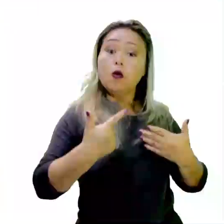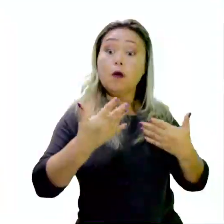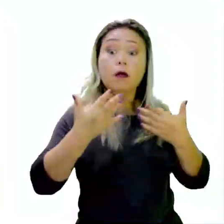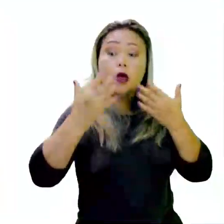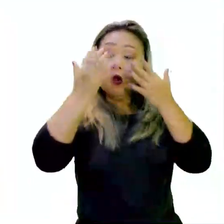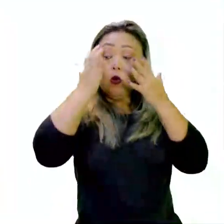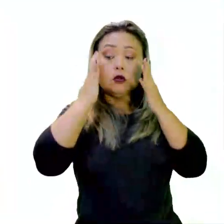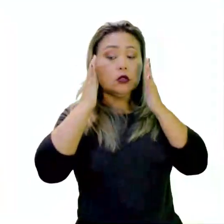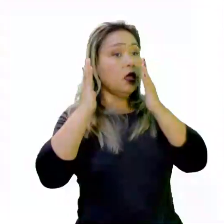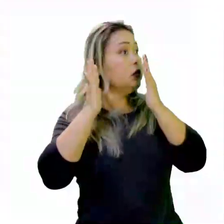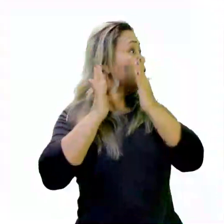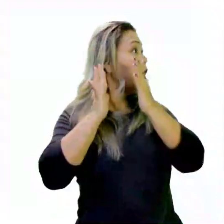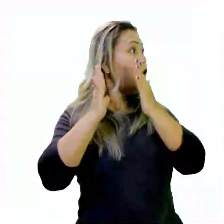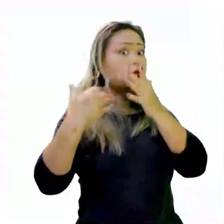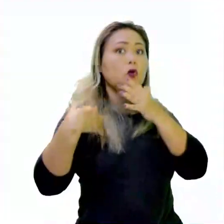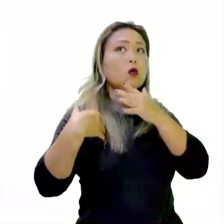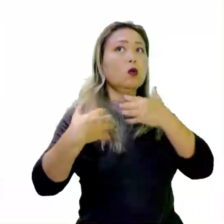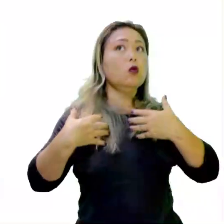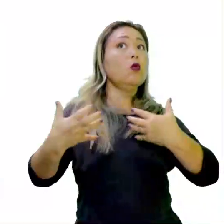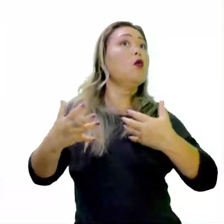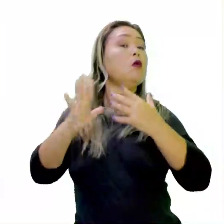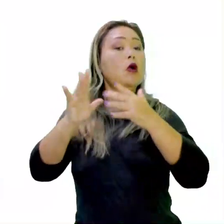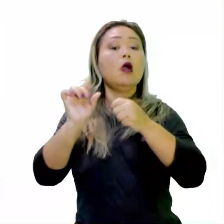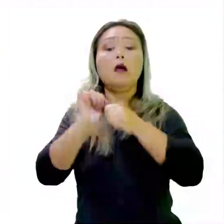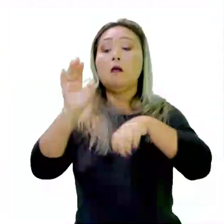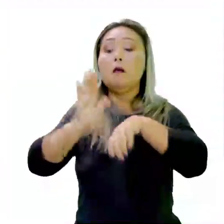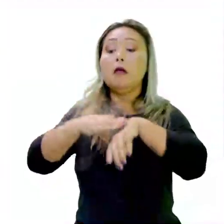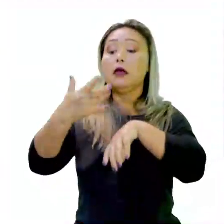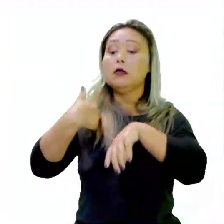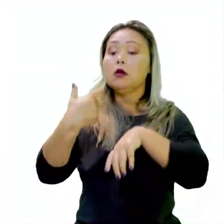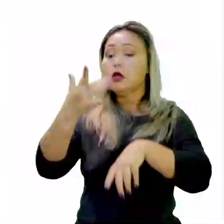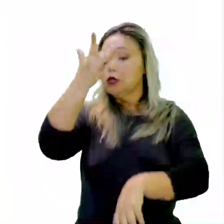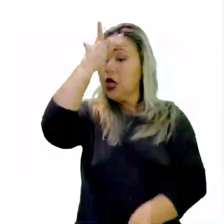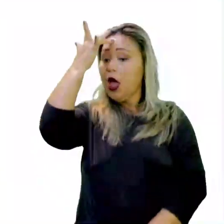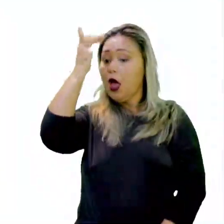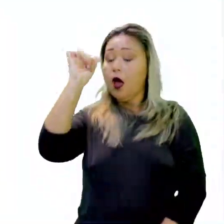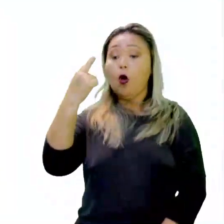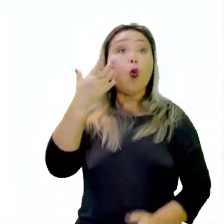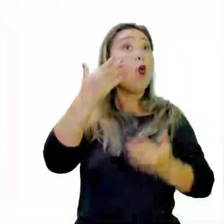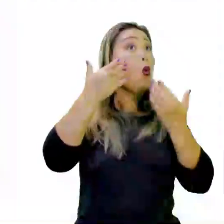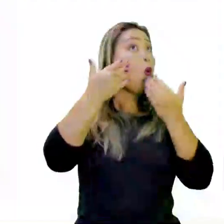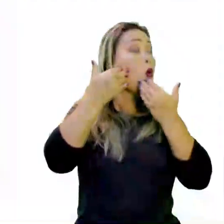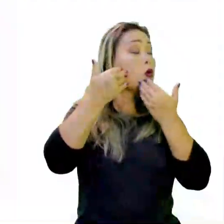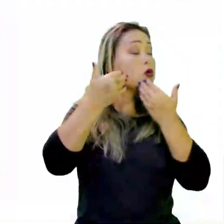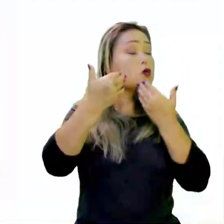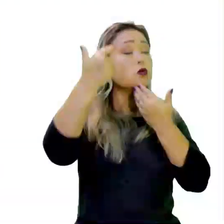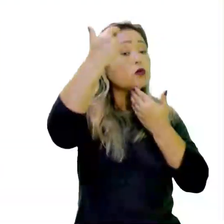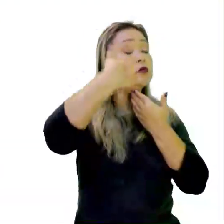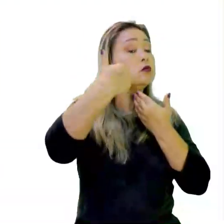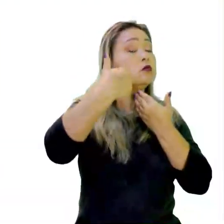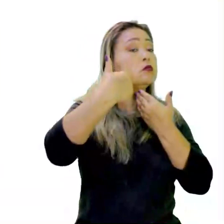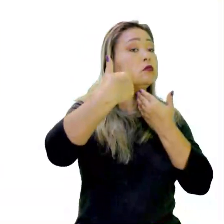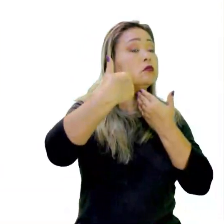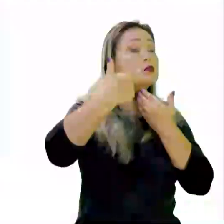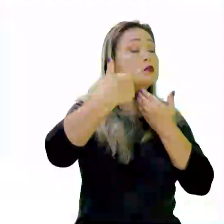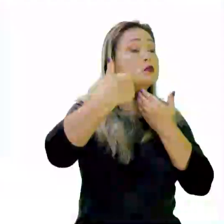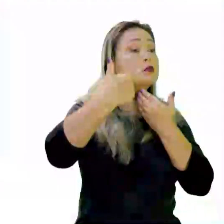está de lado. Quanto mais importante é a pessoa, o rosto, né,